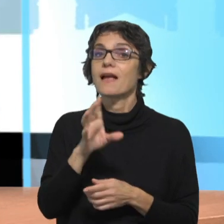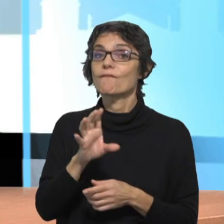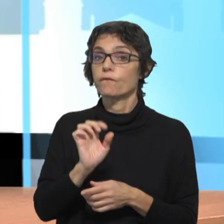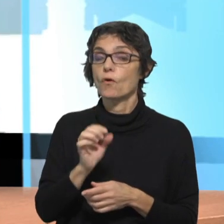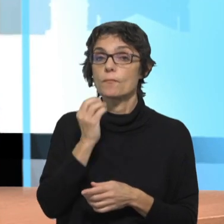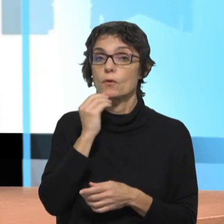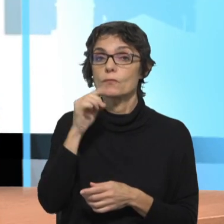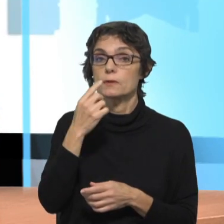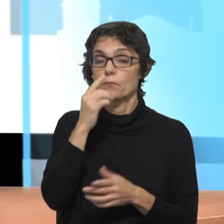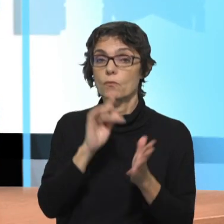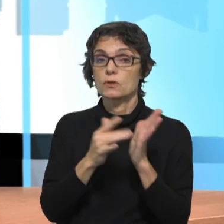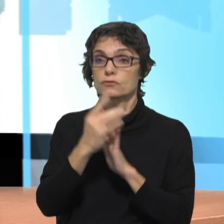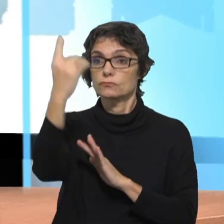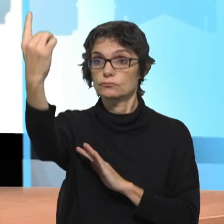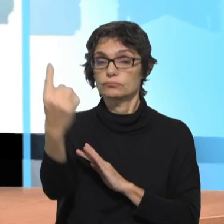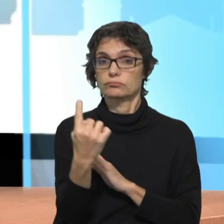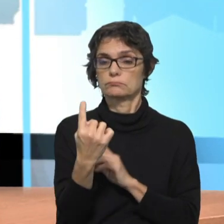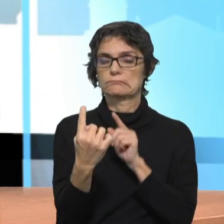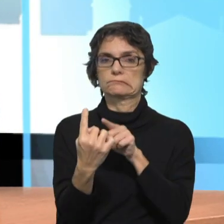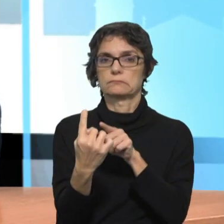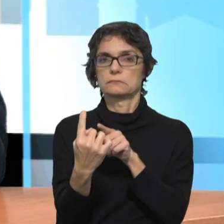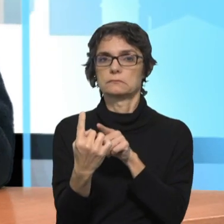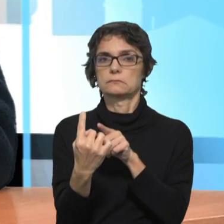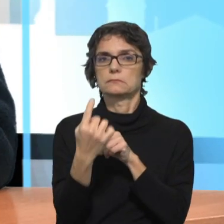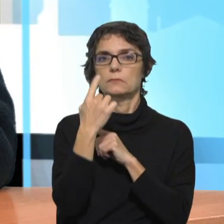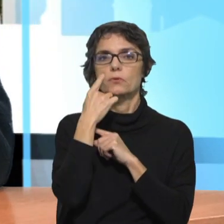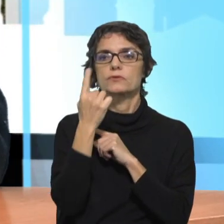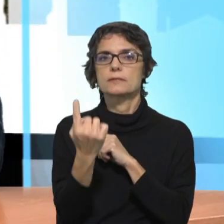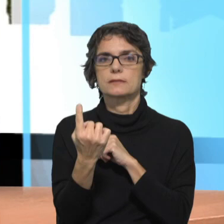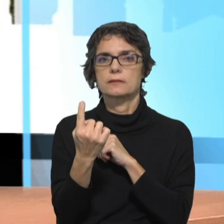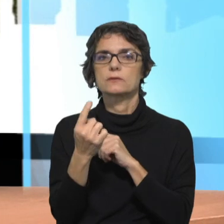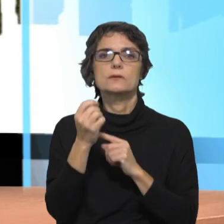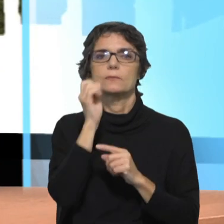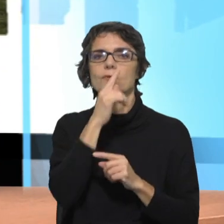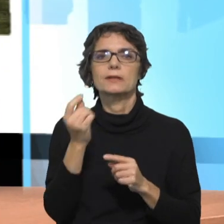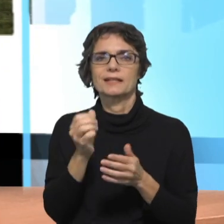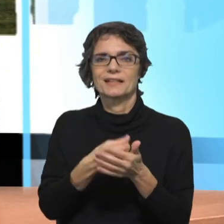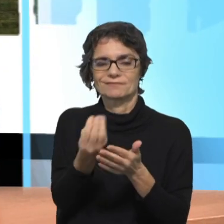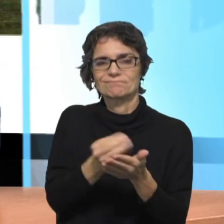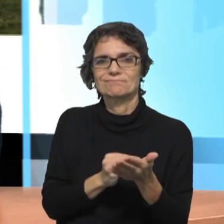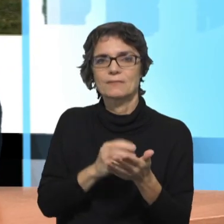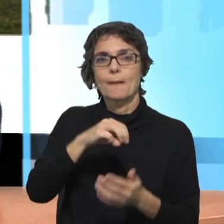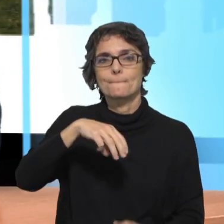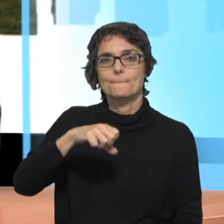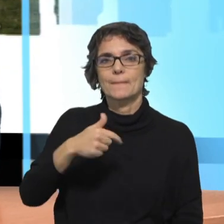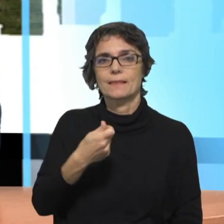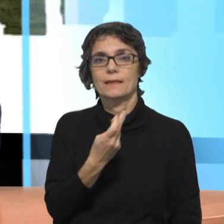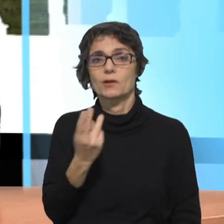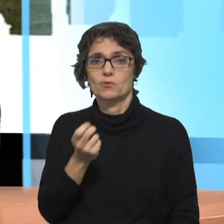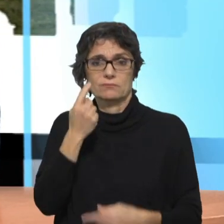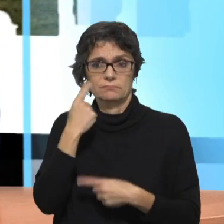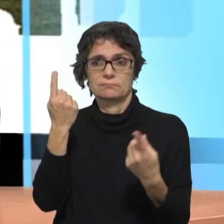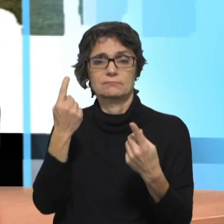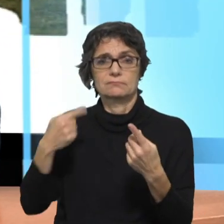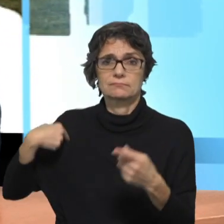interpretado como Messias, nomeadamente por parte do evangelista Mateus, que inicia o seu evangelho apresentando a genealogia